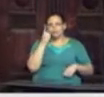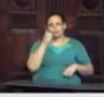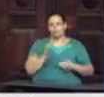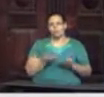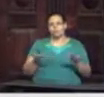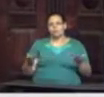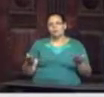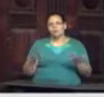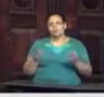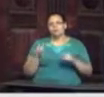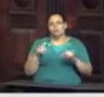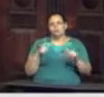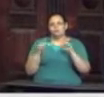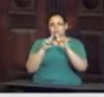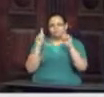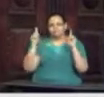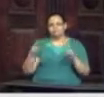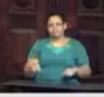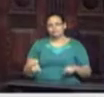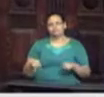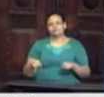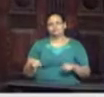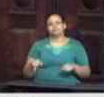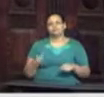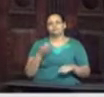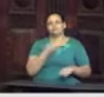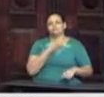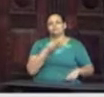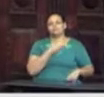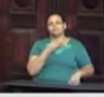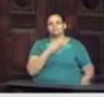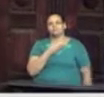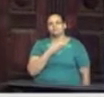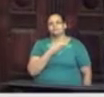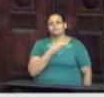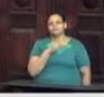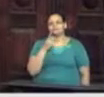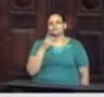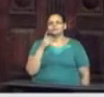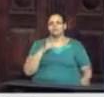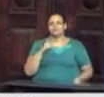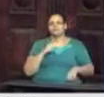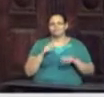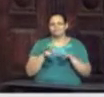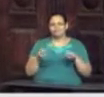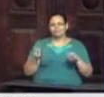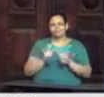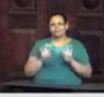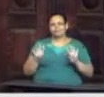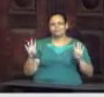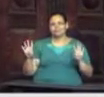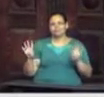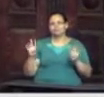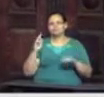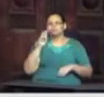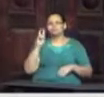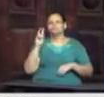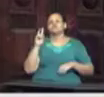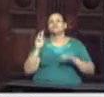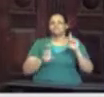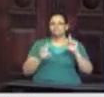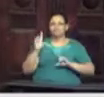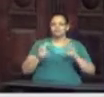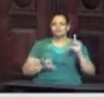presentes, funcionários, imprensa, companheiros e companheiras que ocupam as dependências da galeria, aqueles que nos assistem